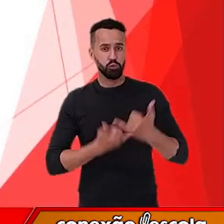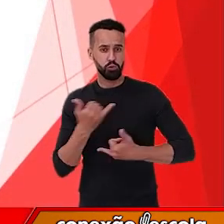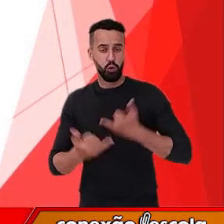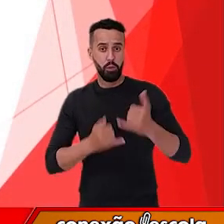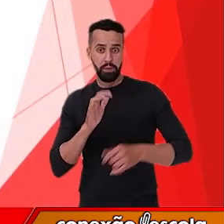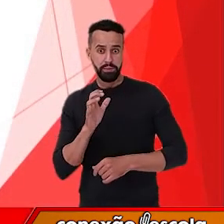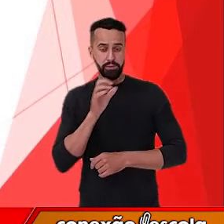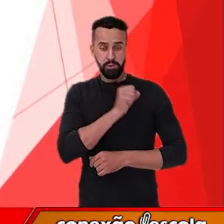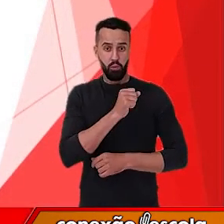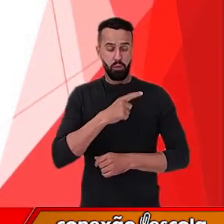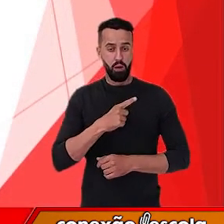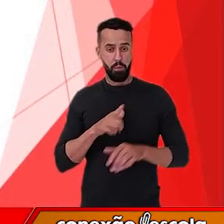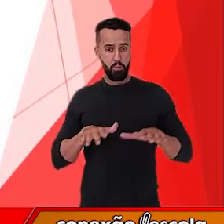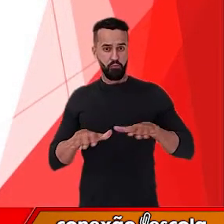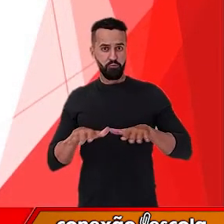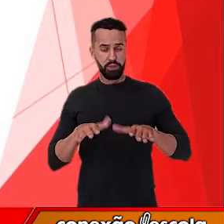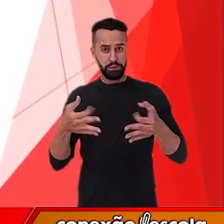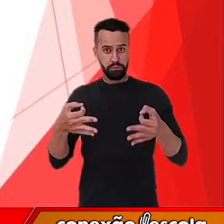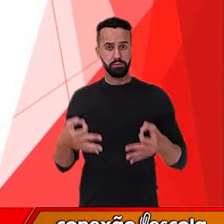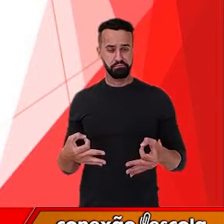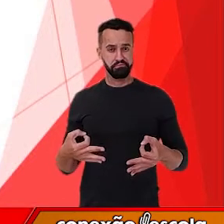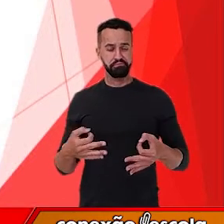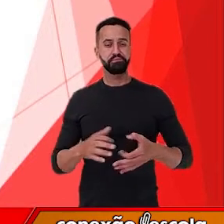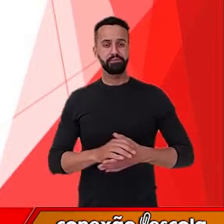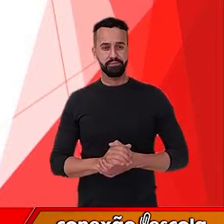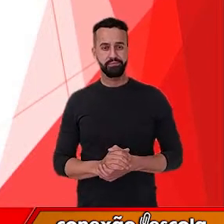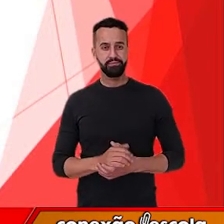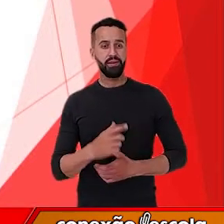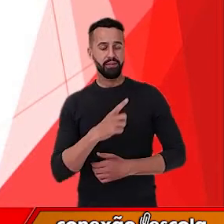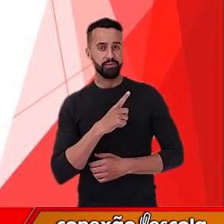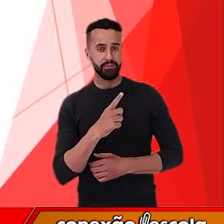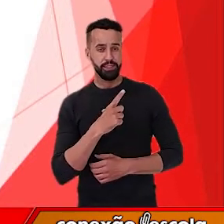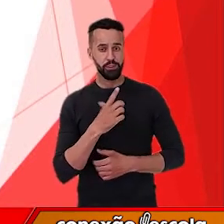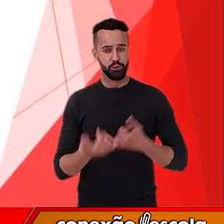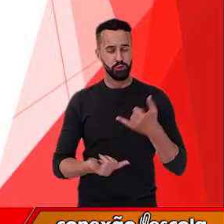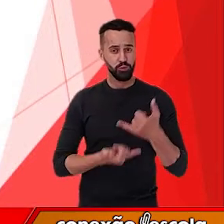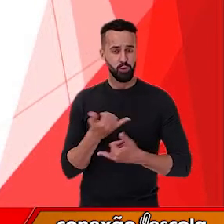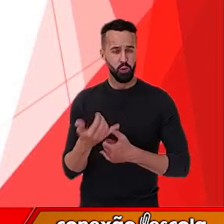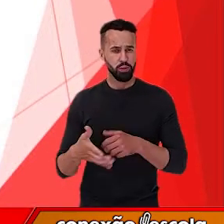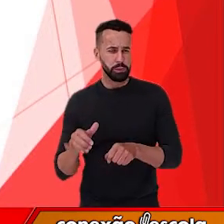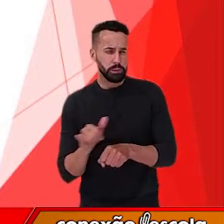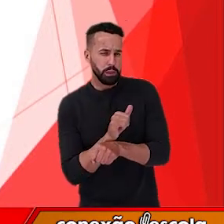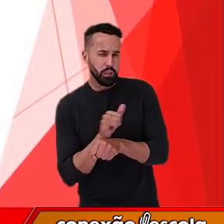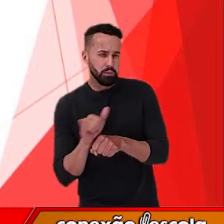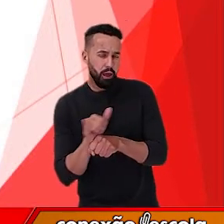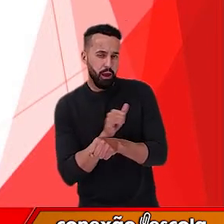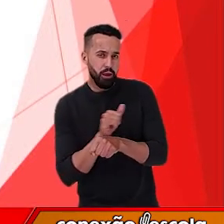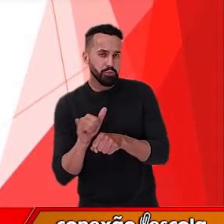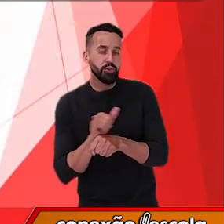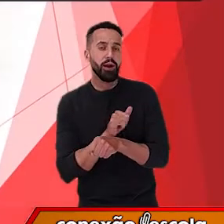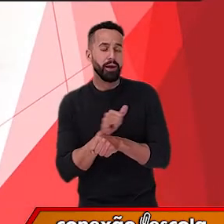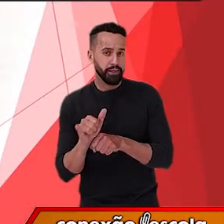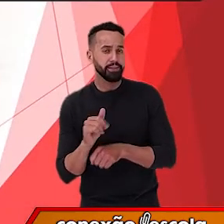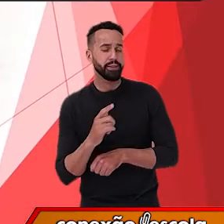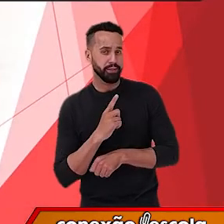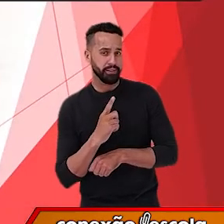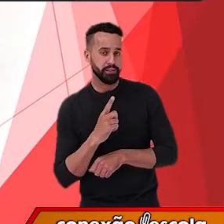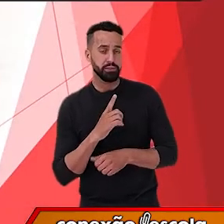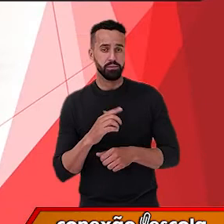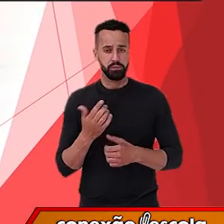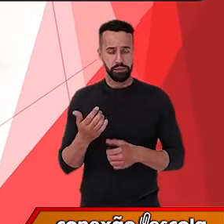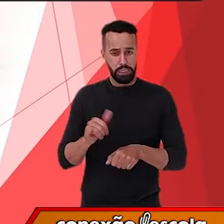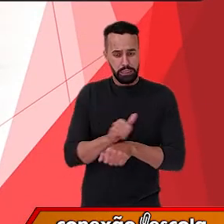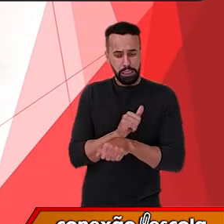precisão e coordenação motora. Nós temos os jogos de estratégia. Nesses jogos, você tem